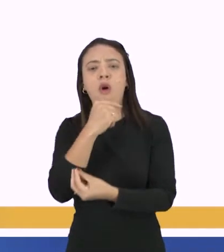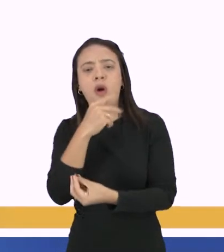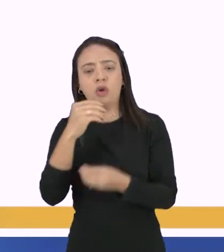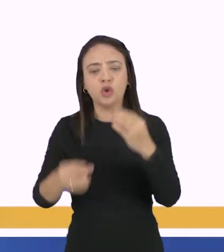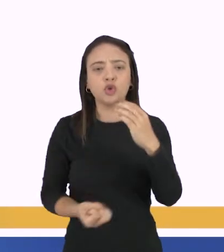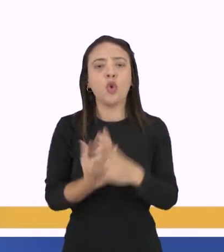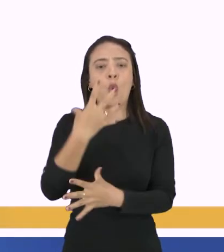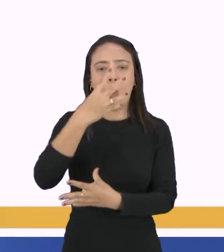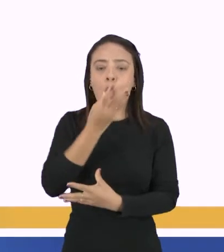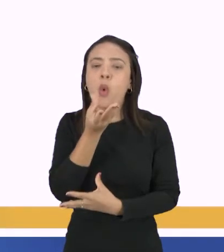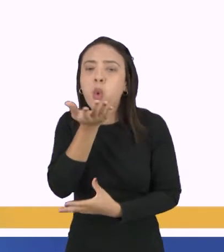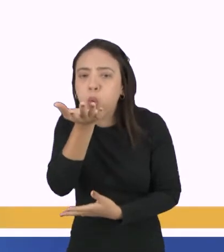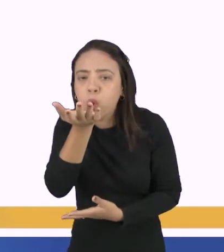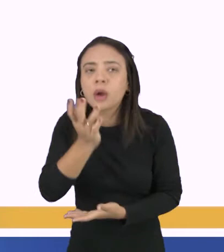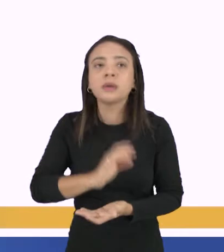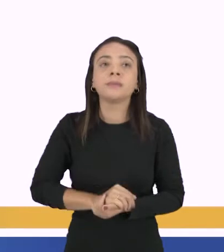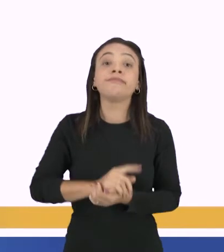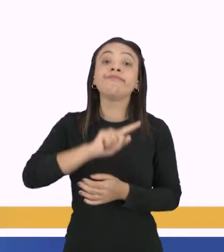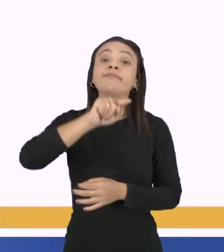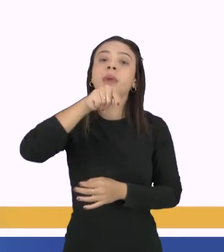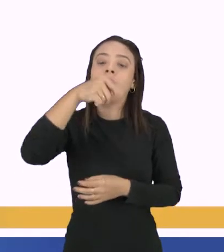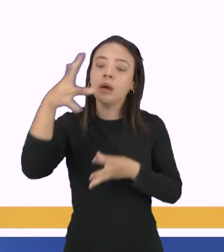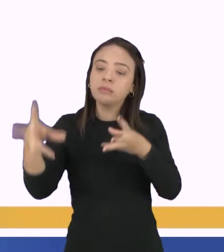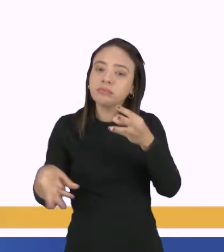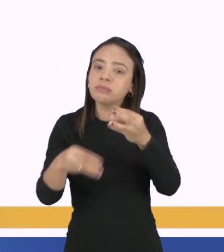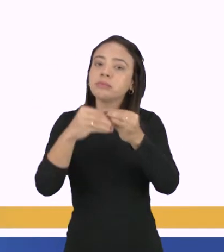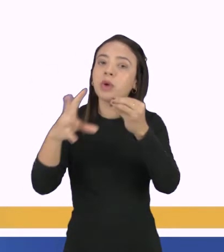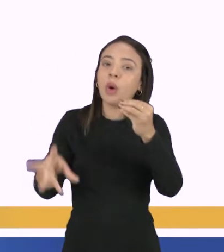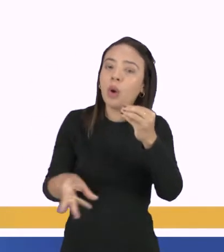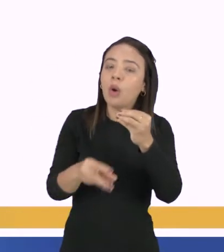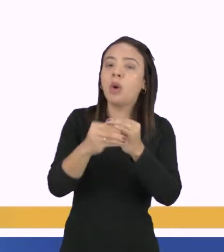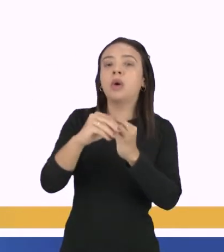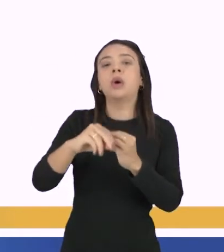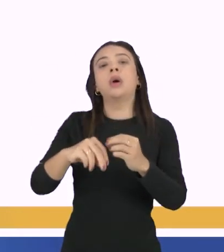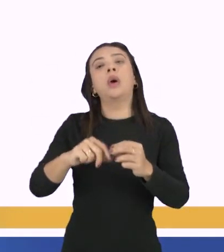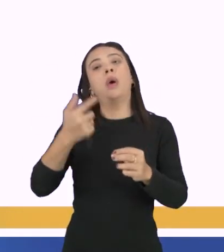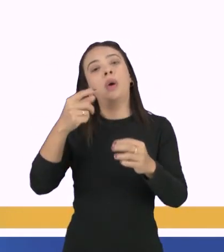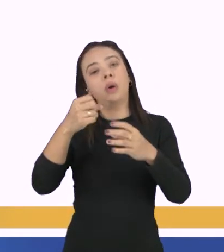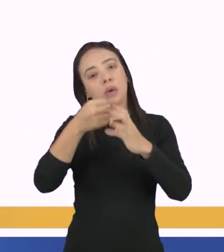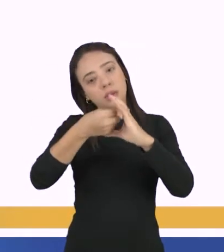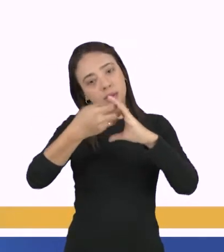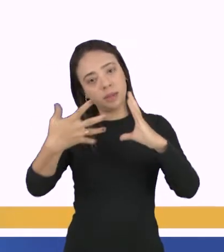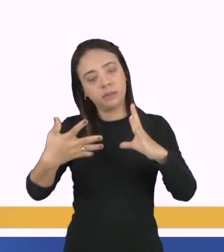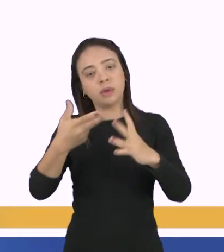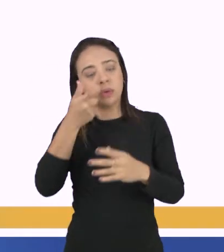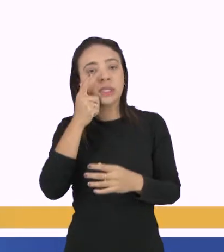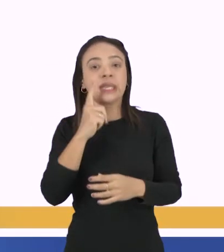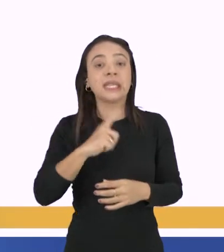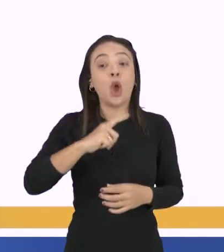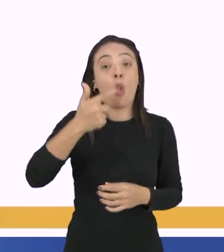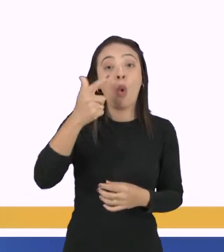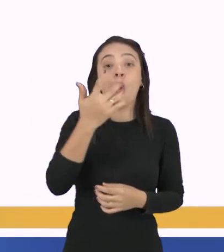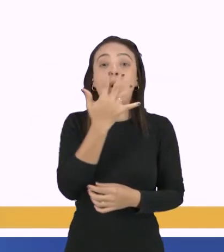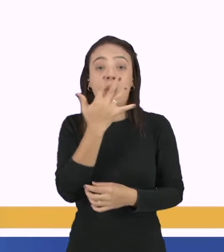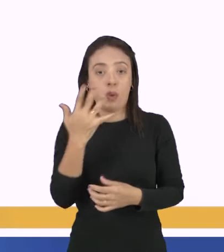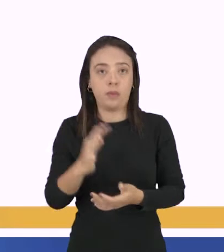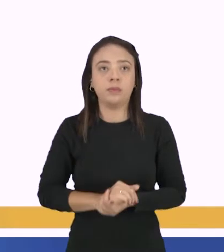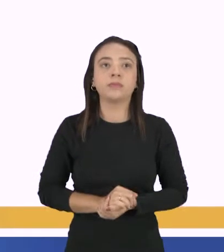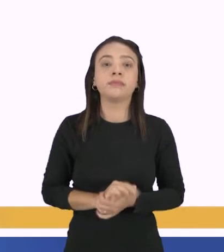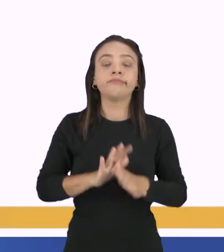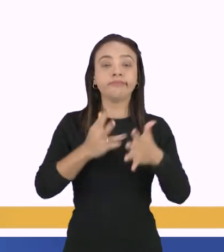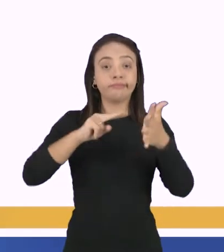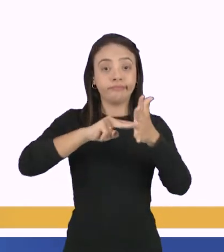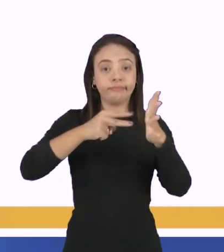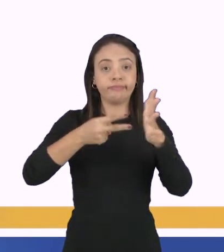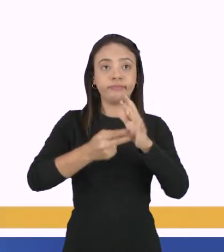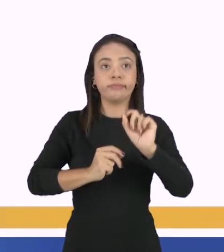com o tempo, foram incluídos alguns materiais sintéticos para que tivesse mais opção de tonalidade e de cores. Então, o significado dessas